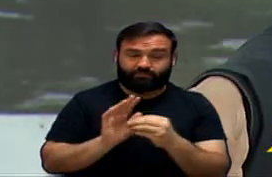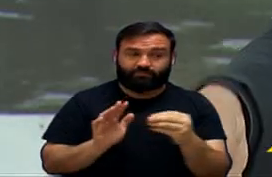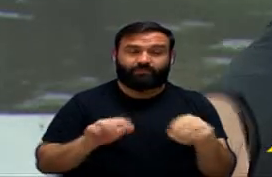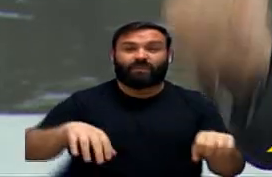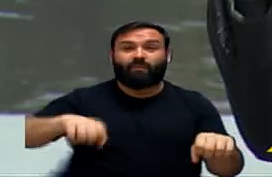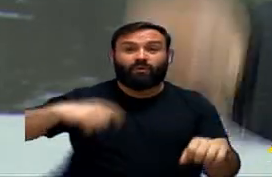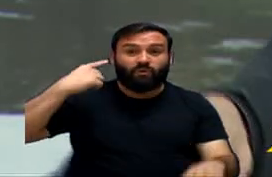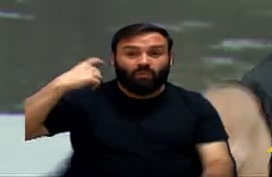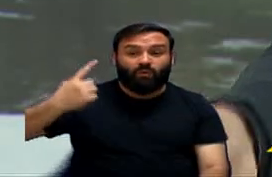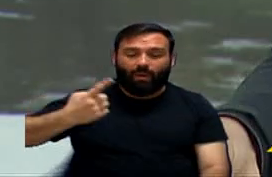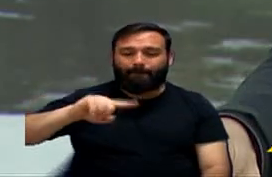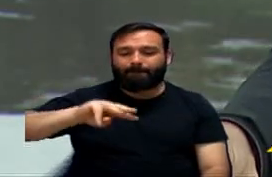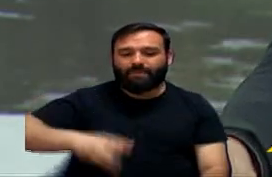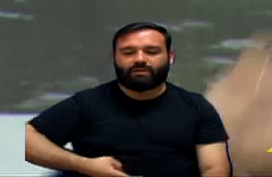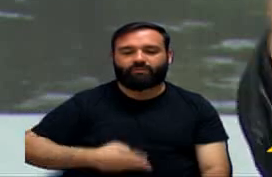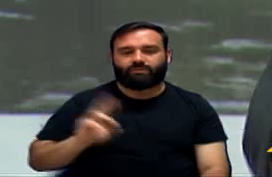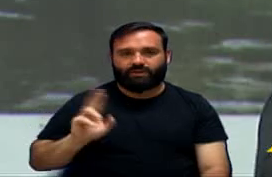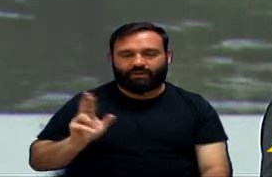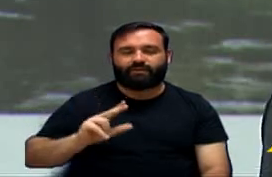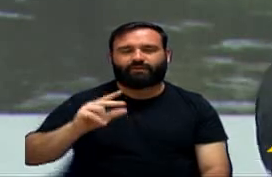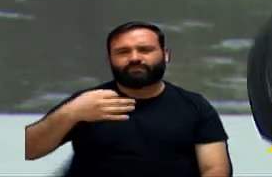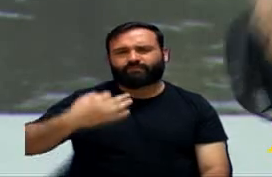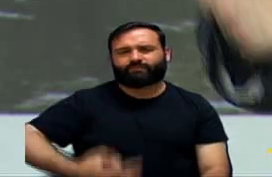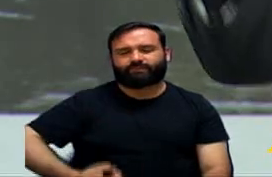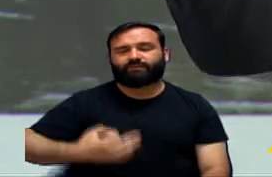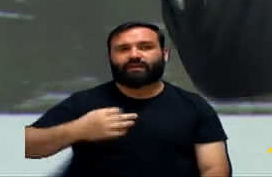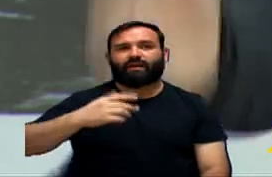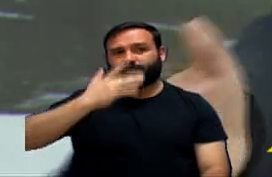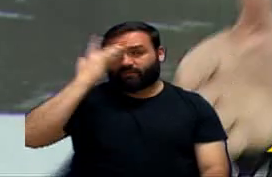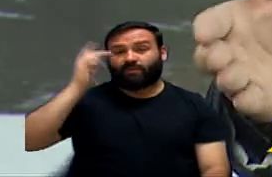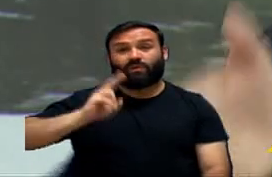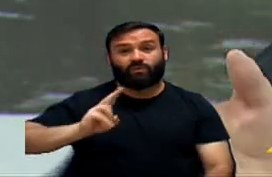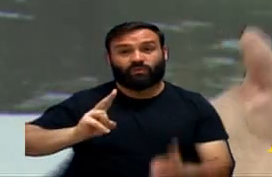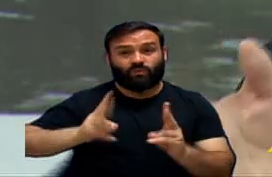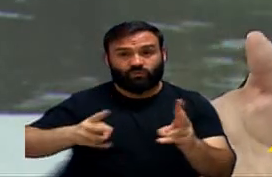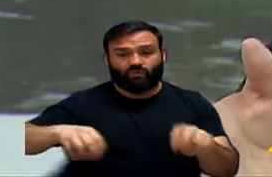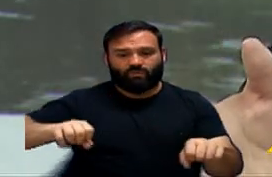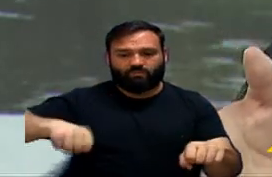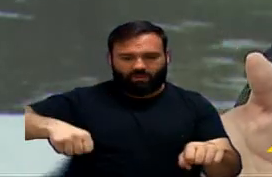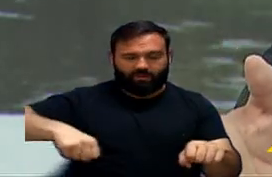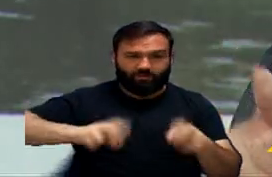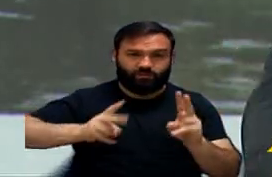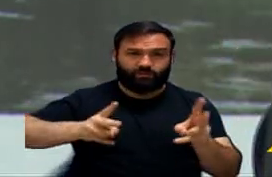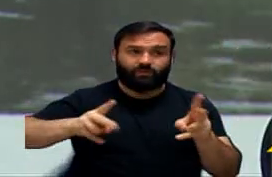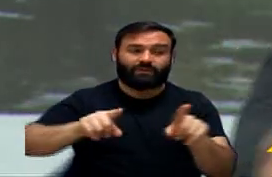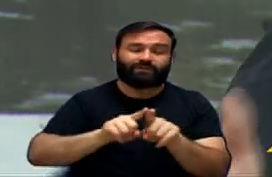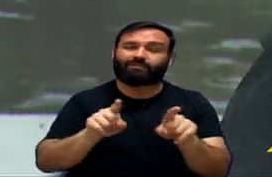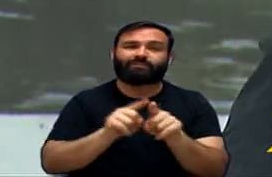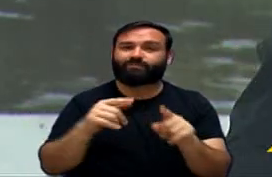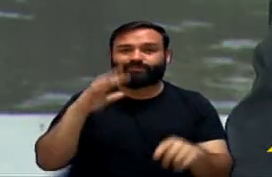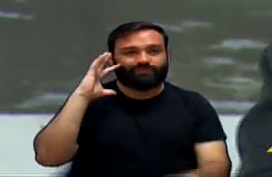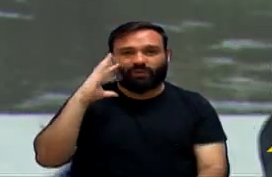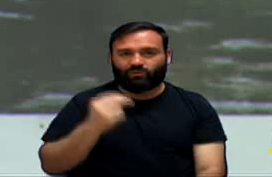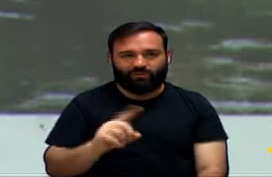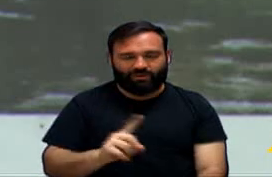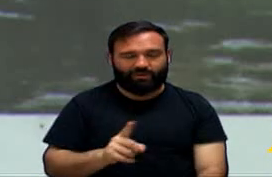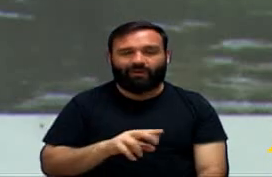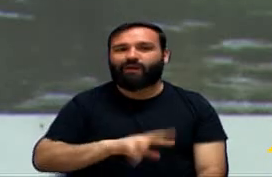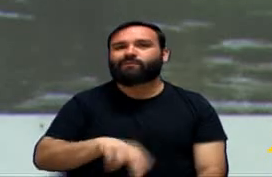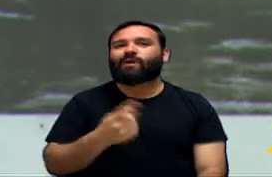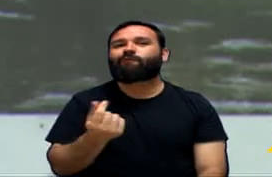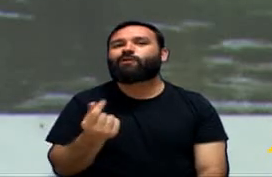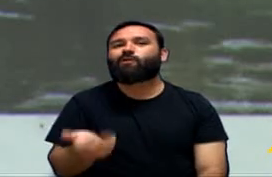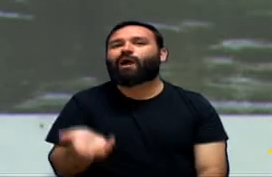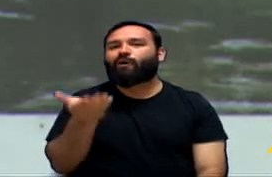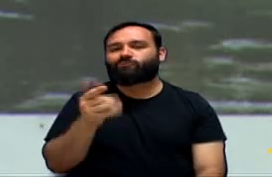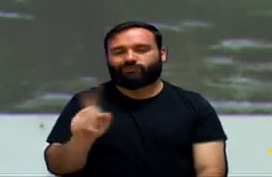moto barulhenta R 1 milhão reais de multa tenha certeza aqui os caras vão continuar pilotando essas motos barulhentas e não vai resolver o problema não é o o valor